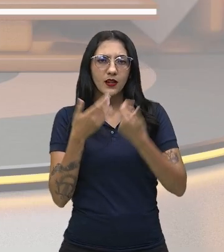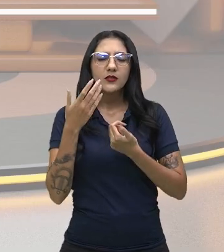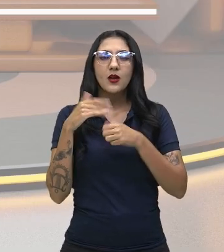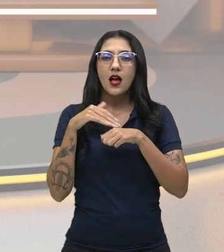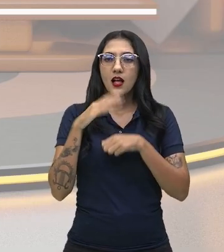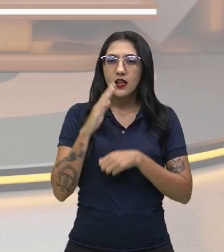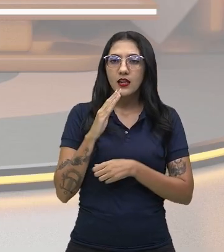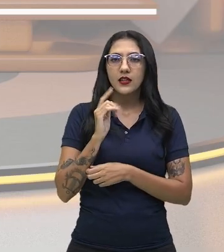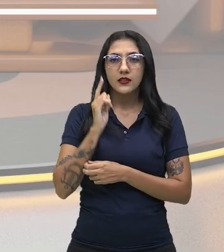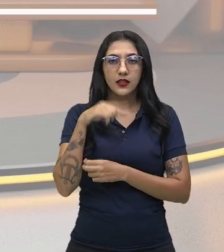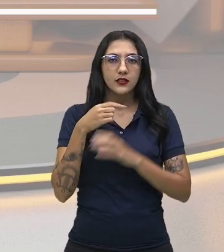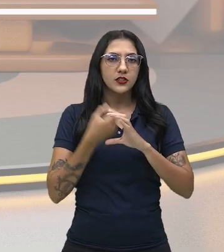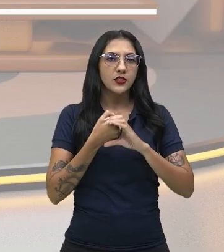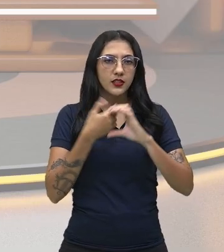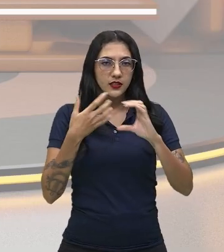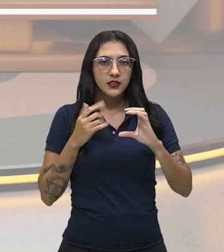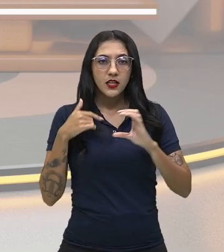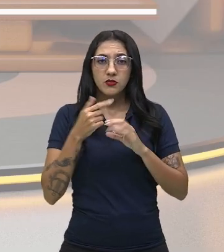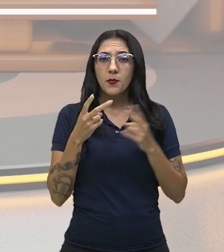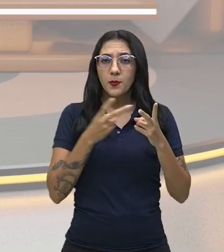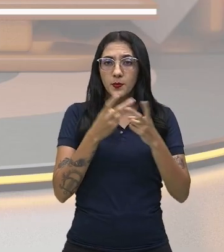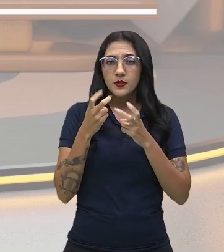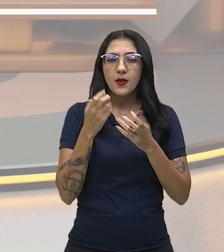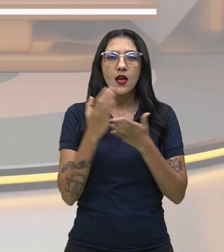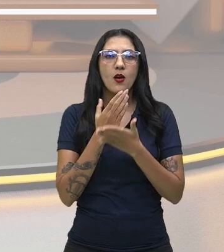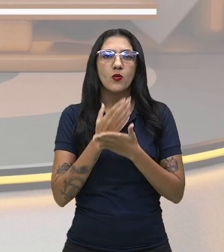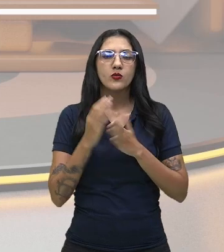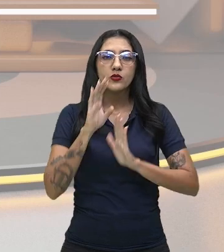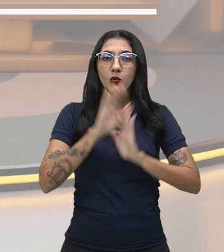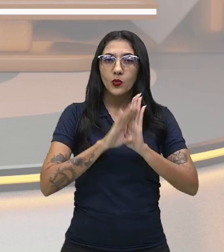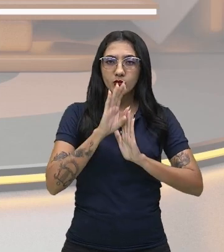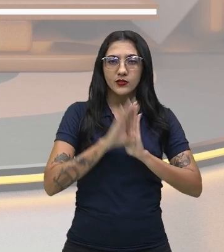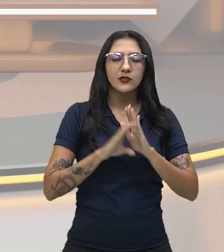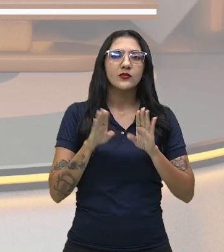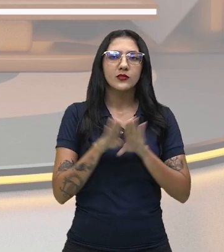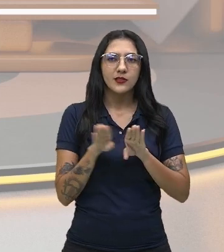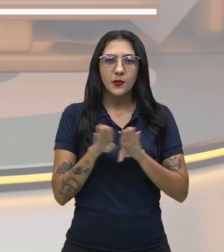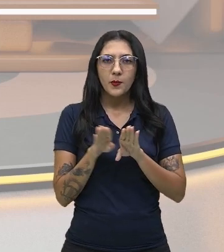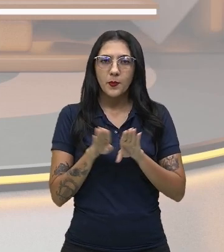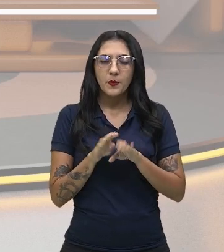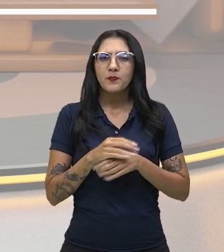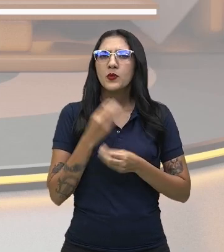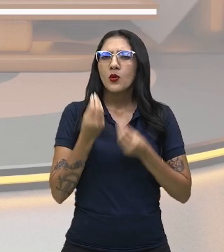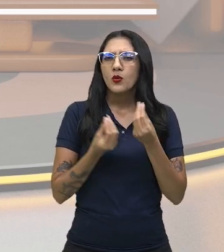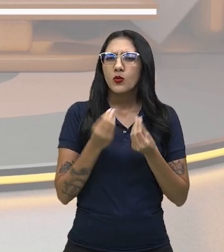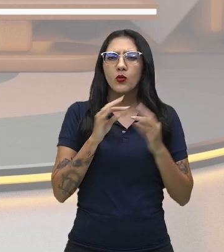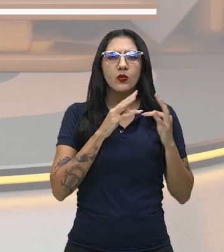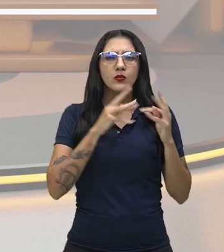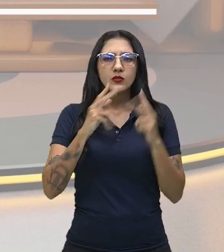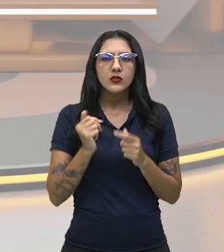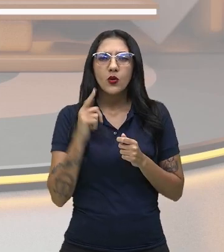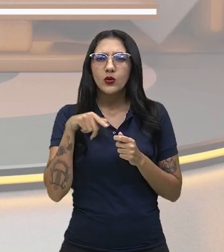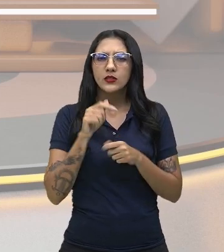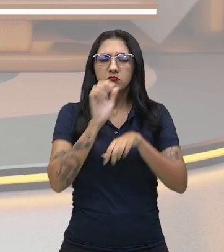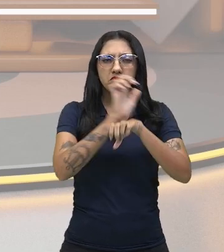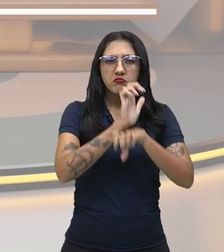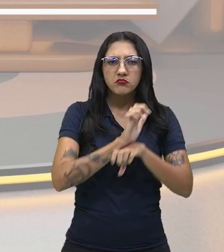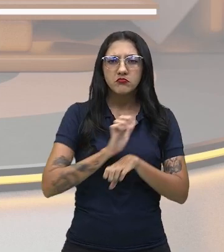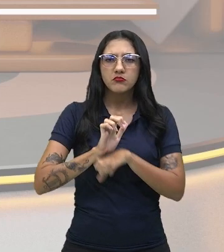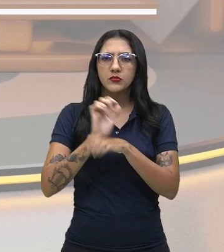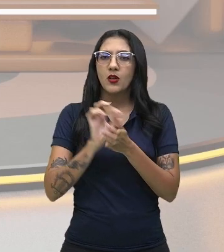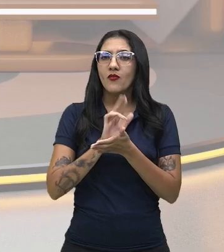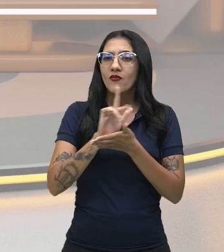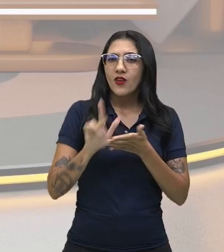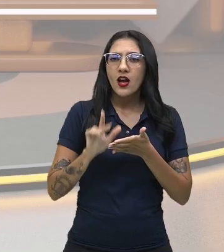gente observou, nós temos alguns conceitos. Como é que todos esses estados, todas essas regiões